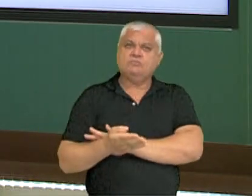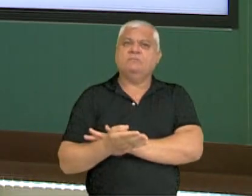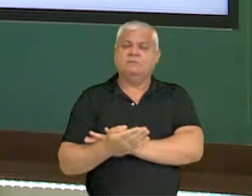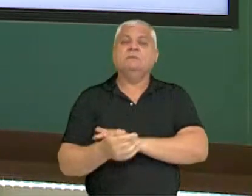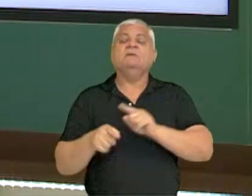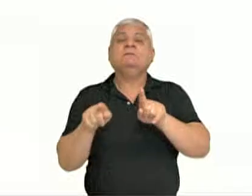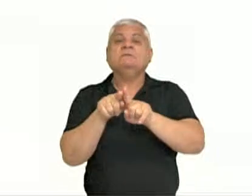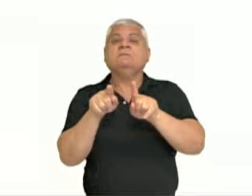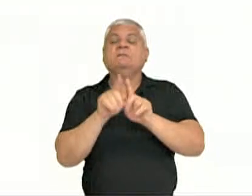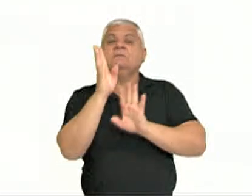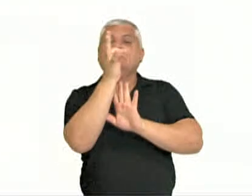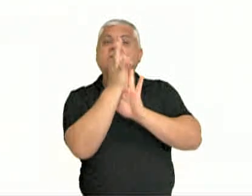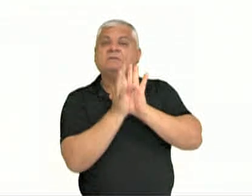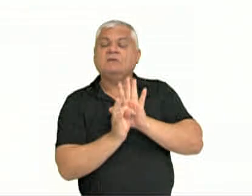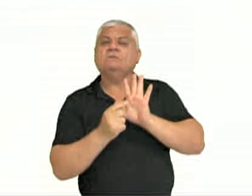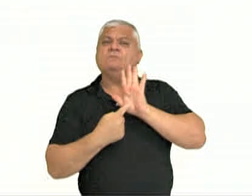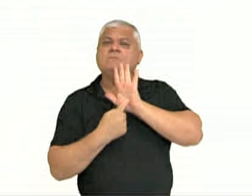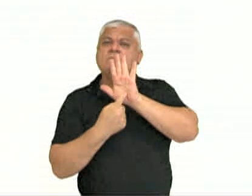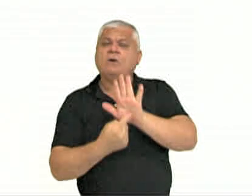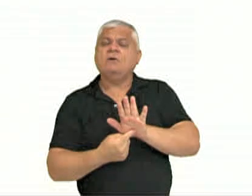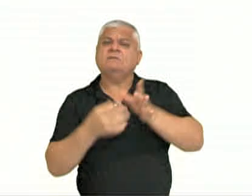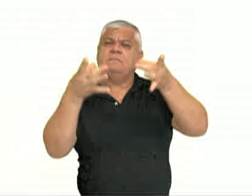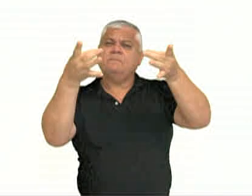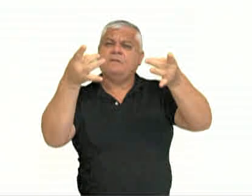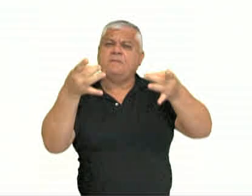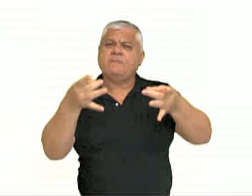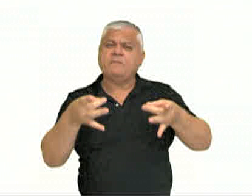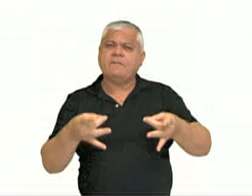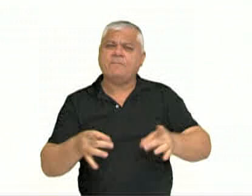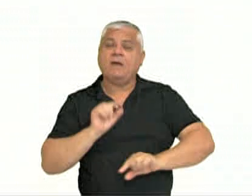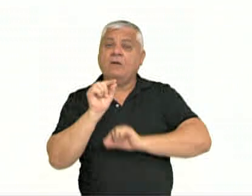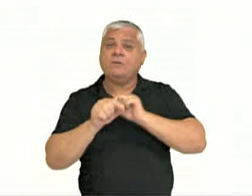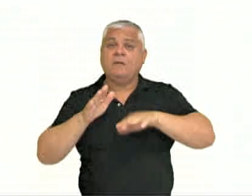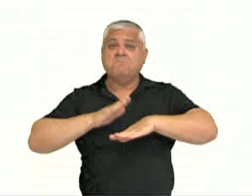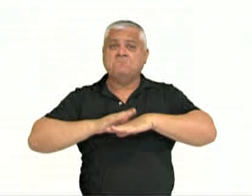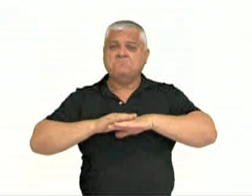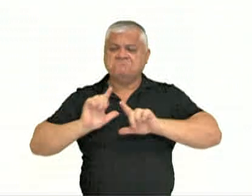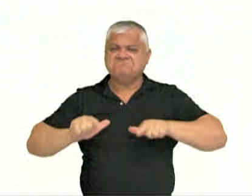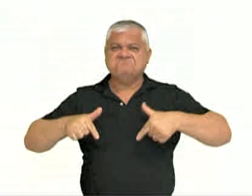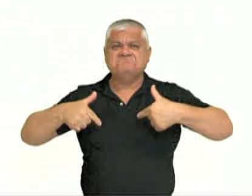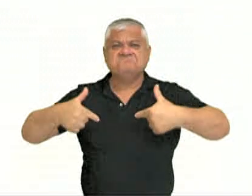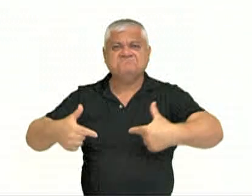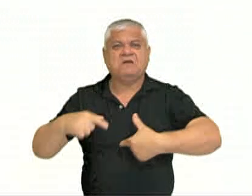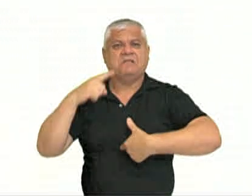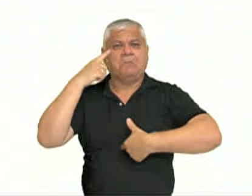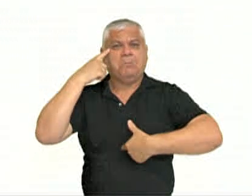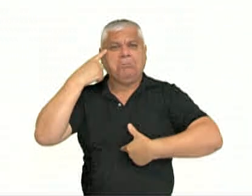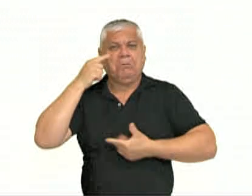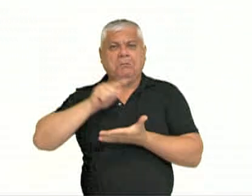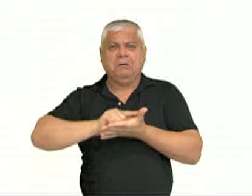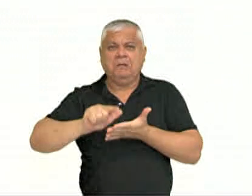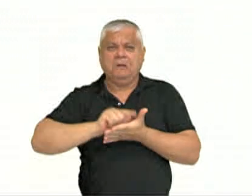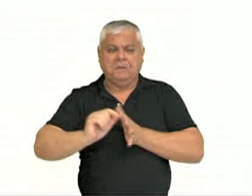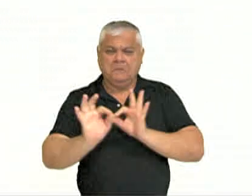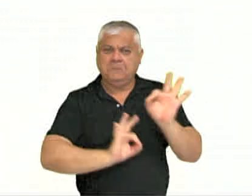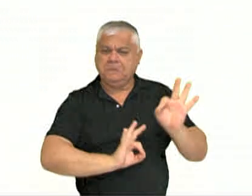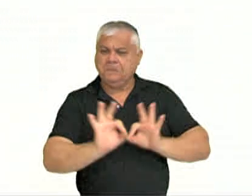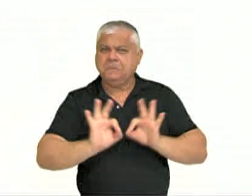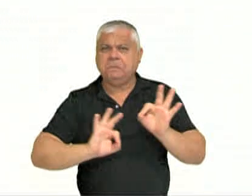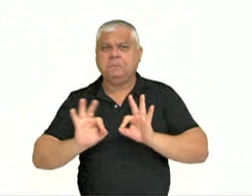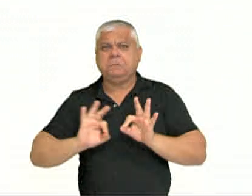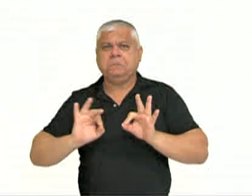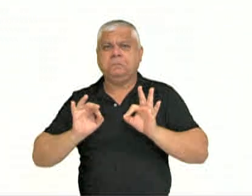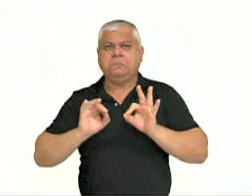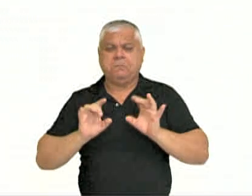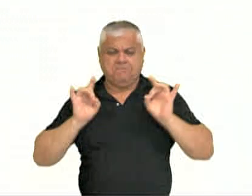faz o quê? Ele discorre ou relata, né, sobre as ações dos japoneses e acaba ouvindo especialistas que falam sobre esse